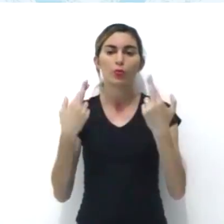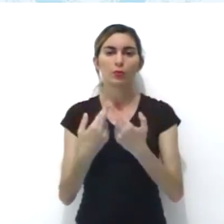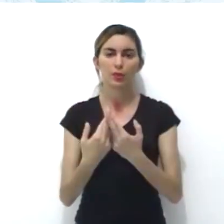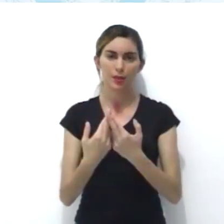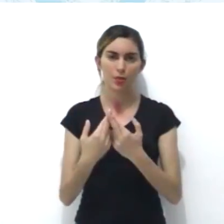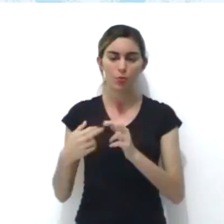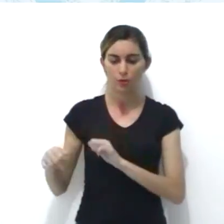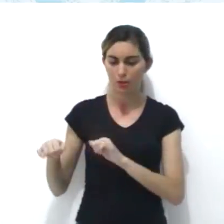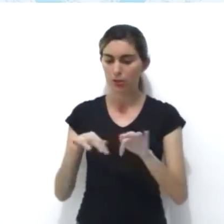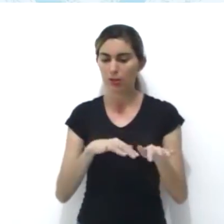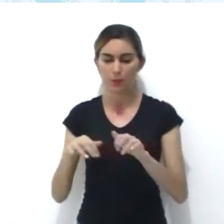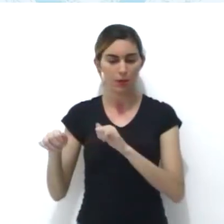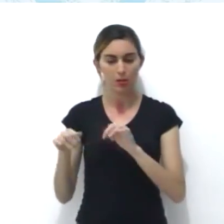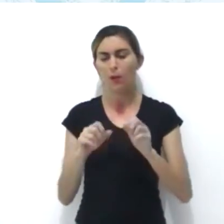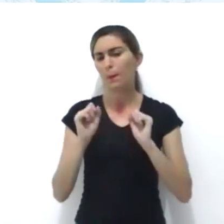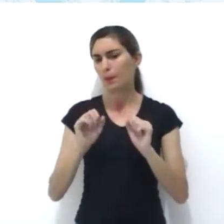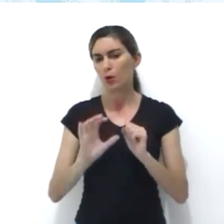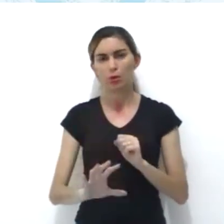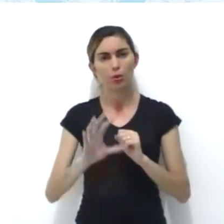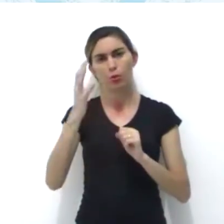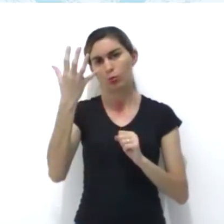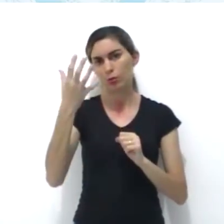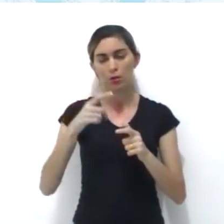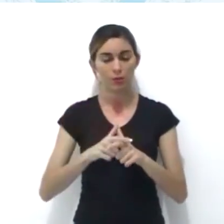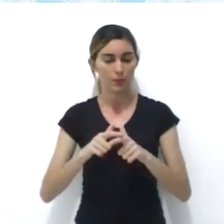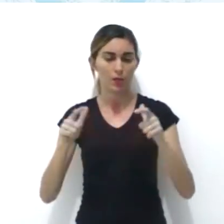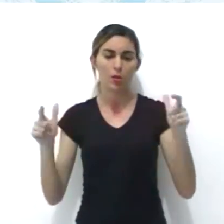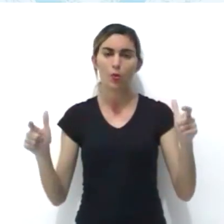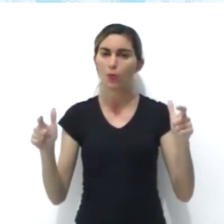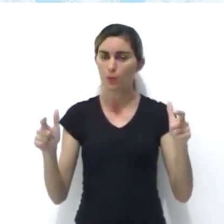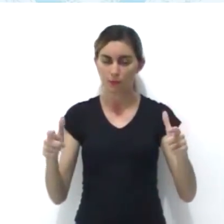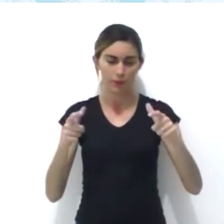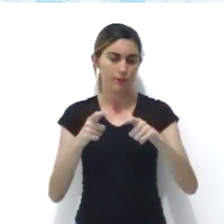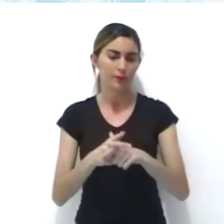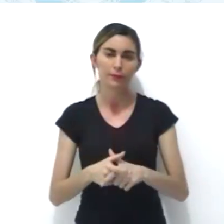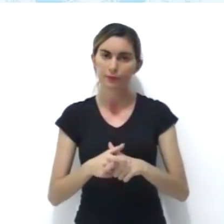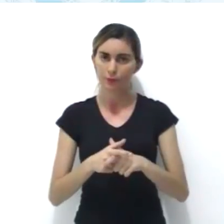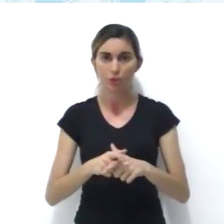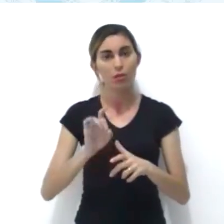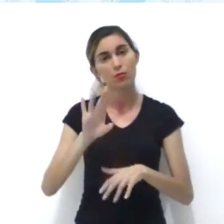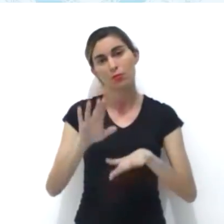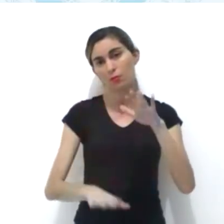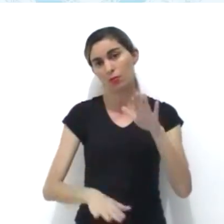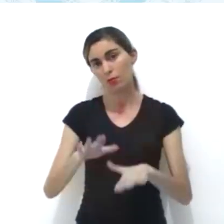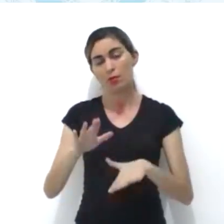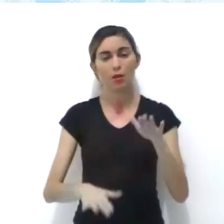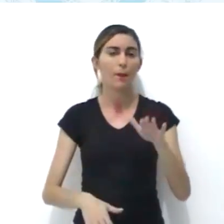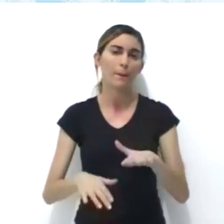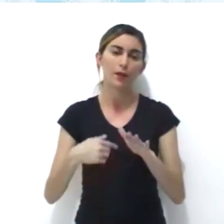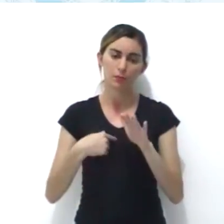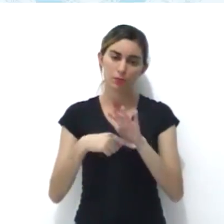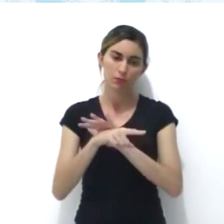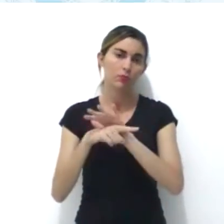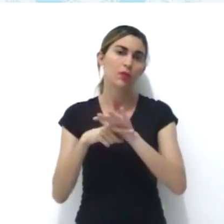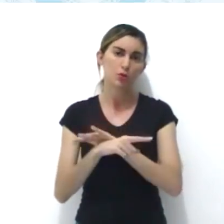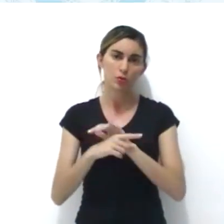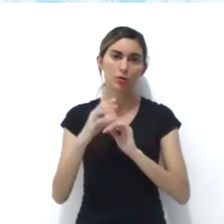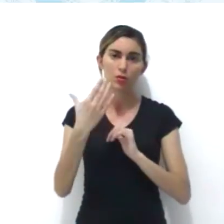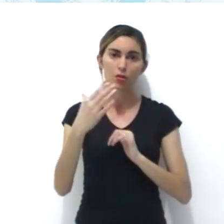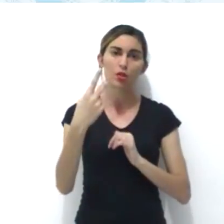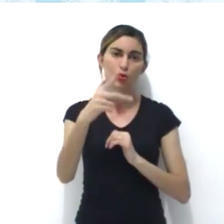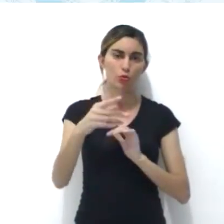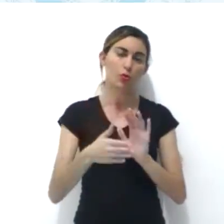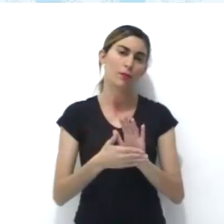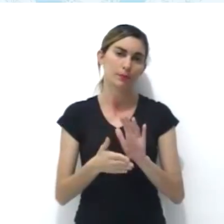da reunião toda semanalmente, ele pode acontecer num espaço maior, num espaço menor. Isso vai depender muito da